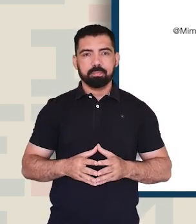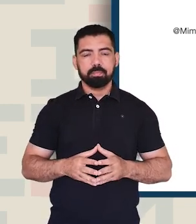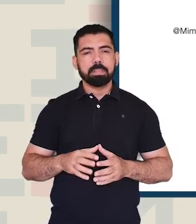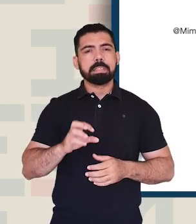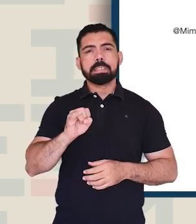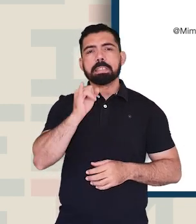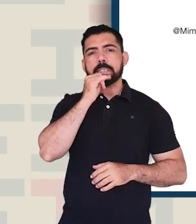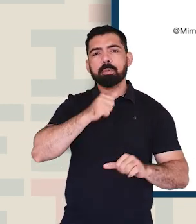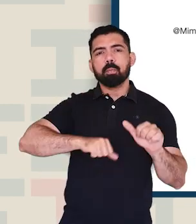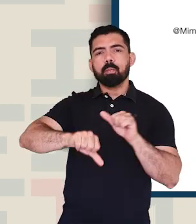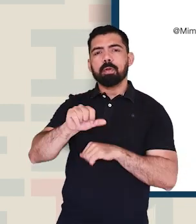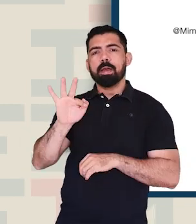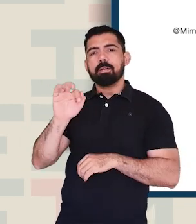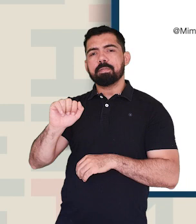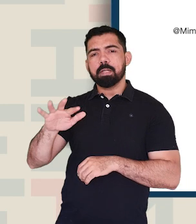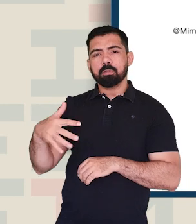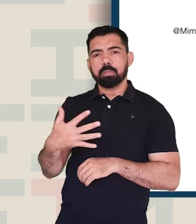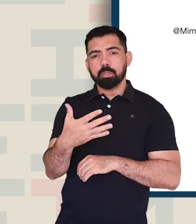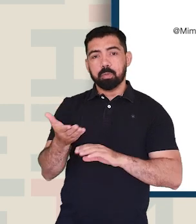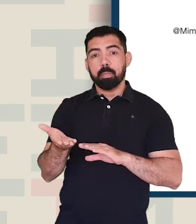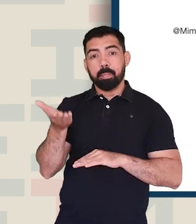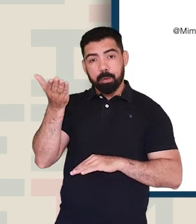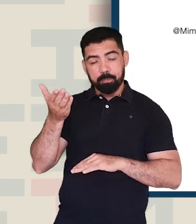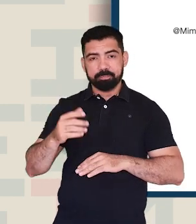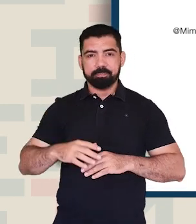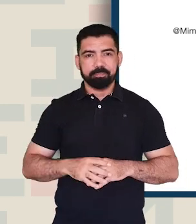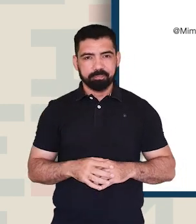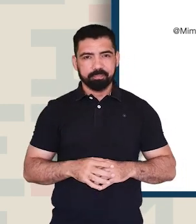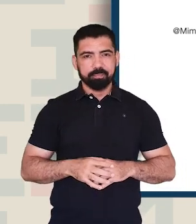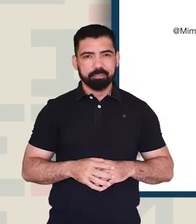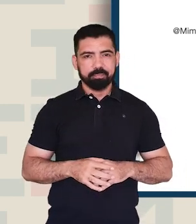Eu quero ir para Fá sustenido maior. É só procurar a nota Fá sustenido maior.